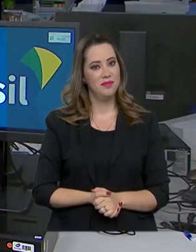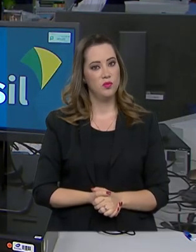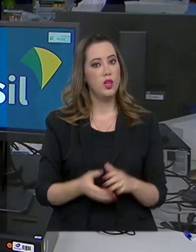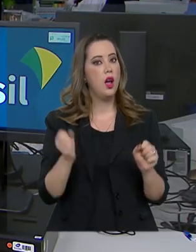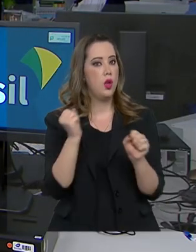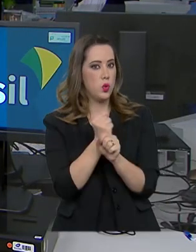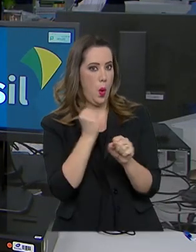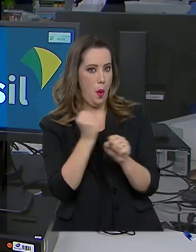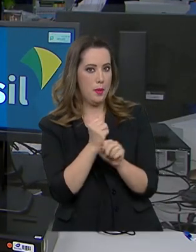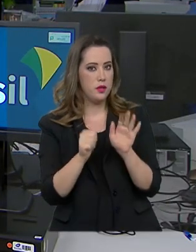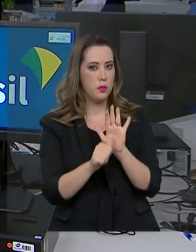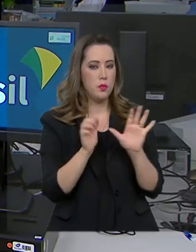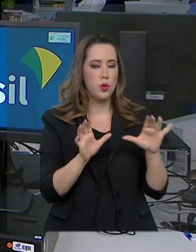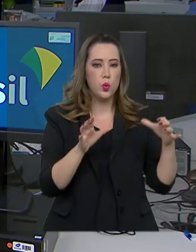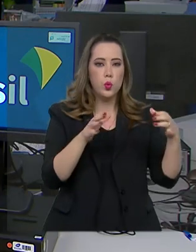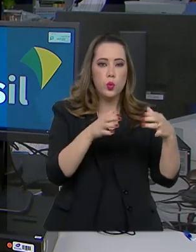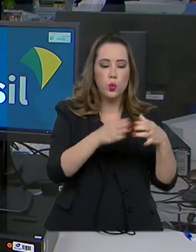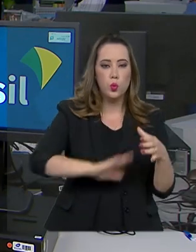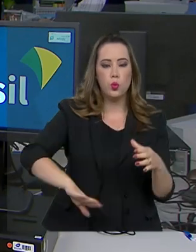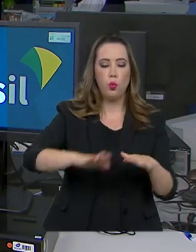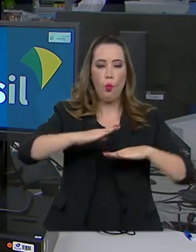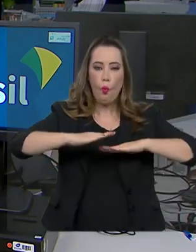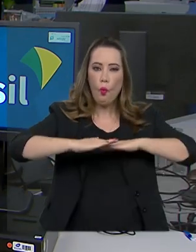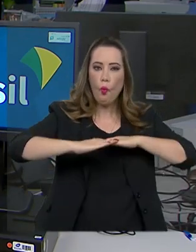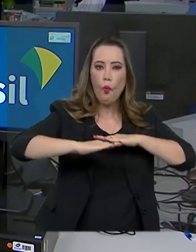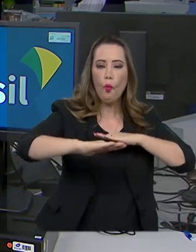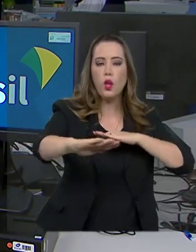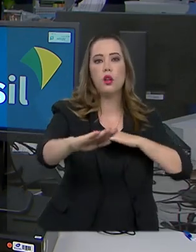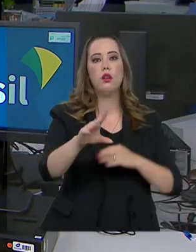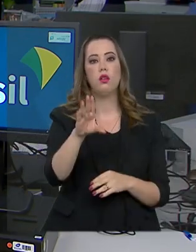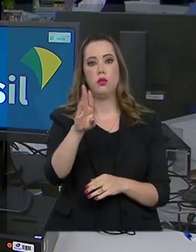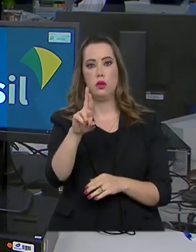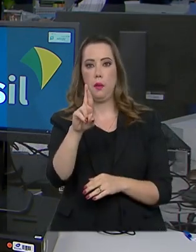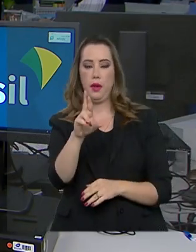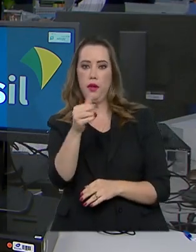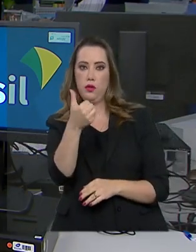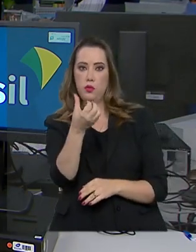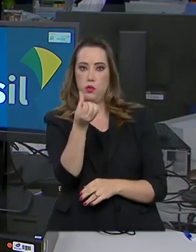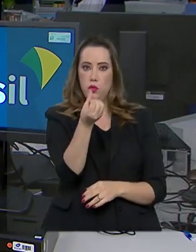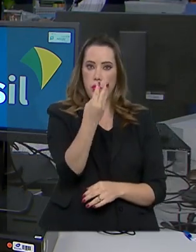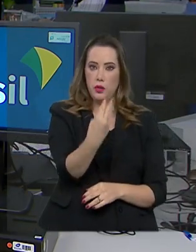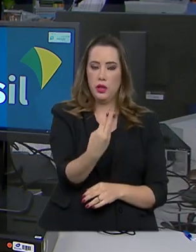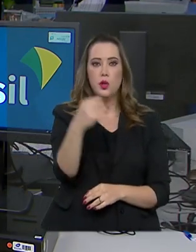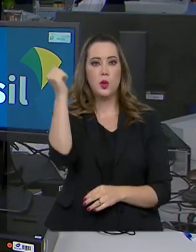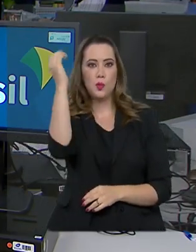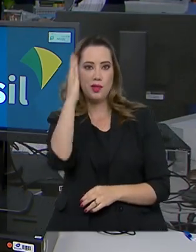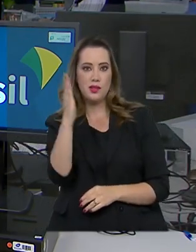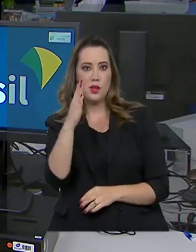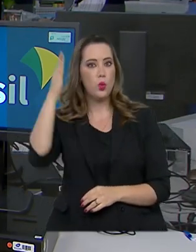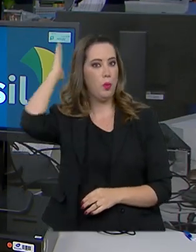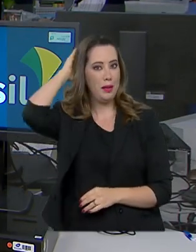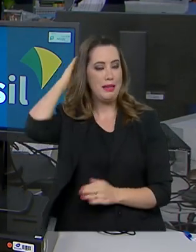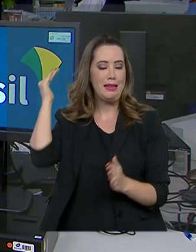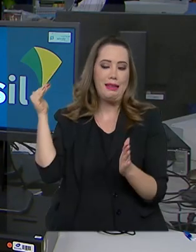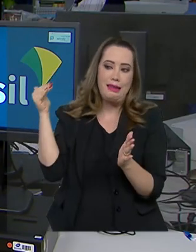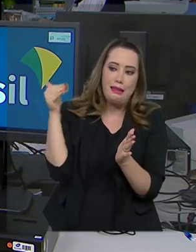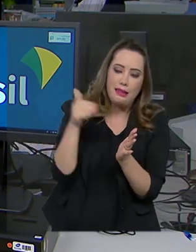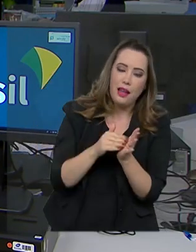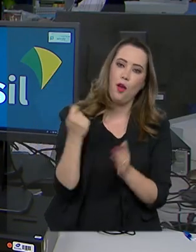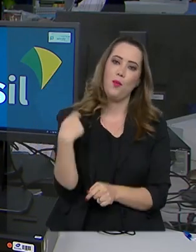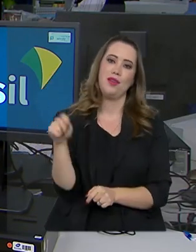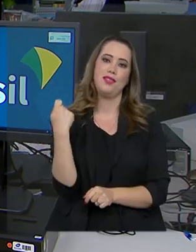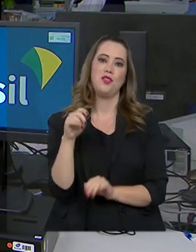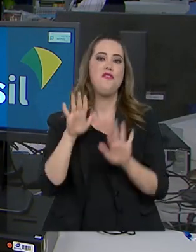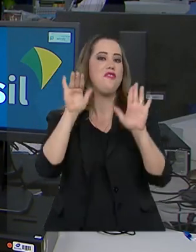As obras da primeira fase de asfaltamento da BR-163, que corta o Brasil do Pará ao Rio Grande do Sul, foram concluídas depois